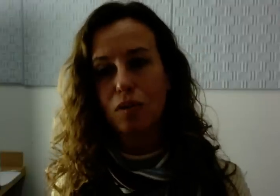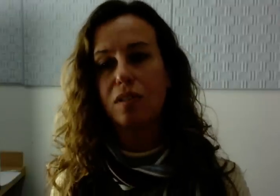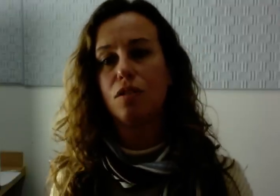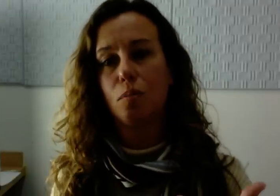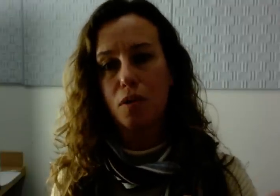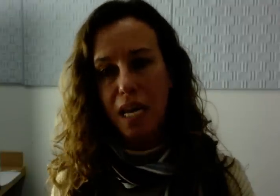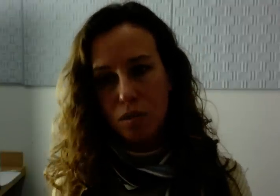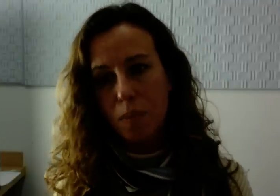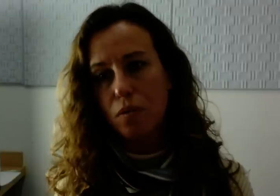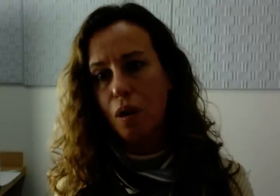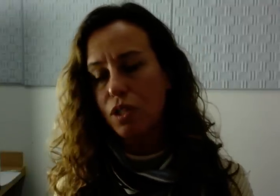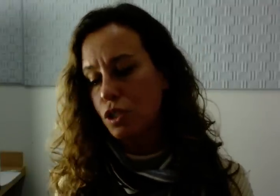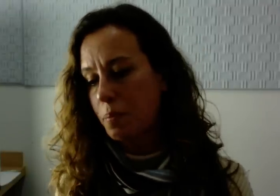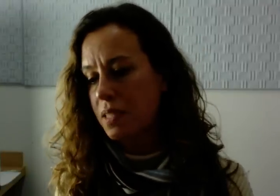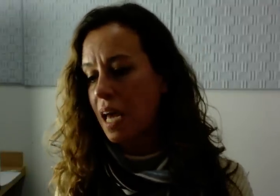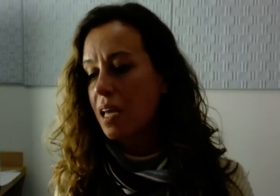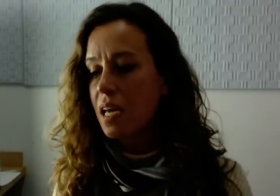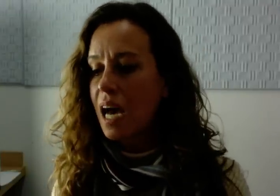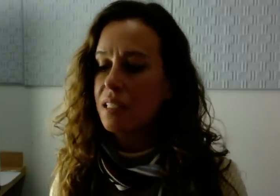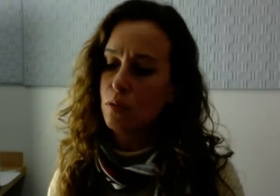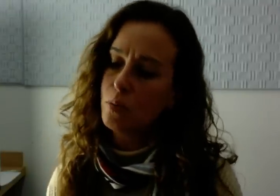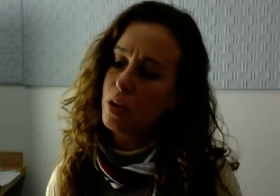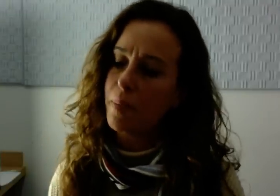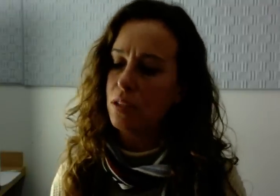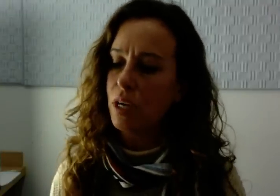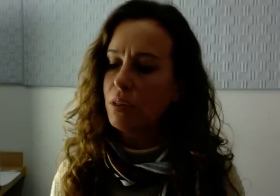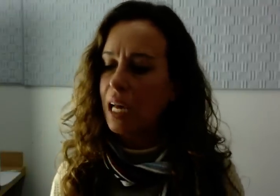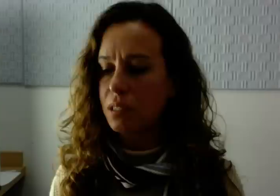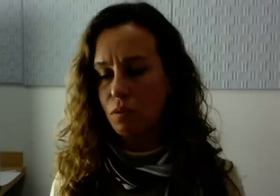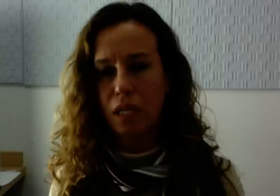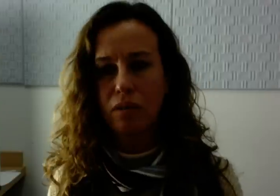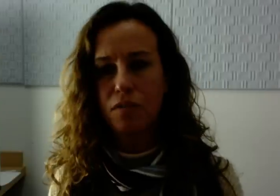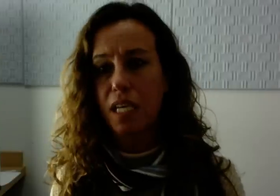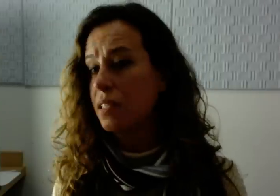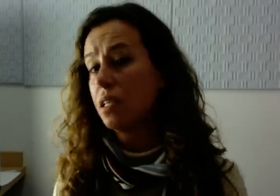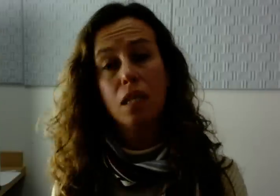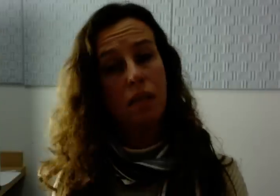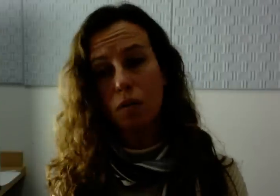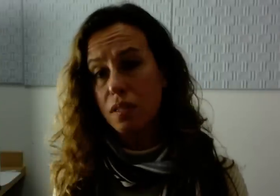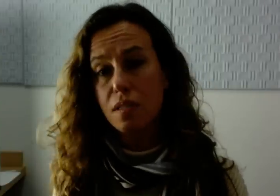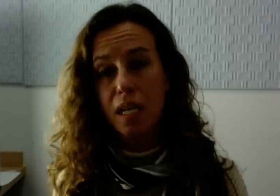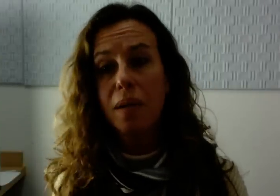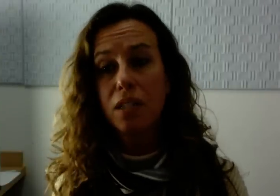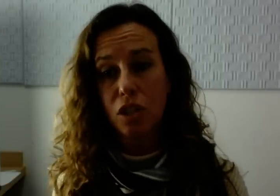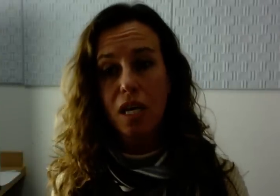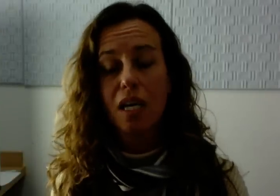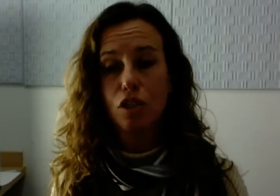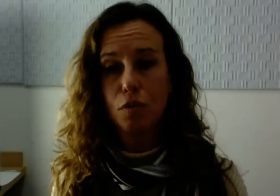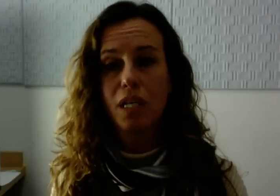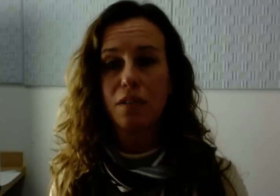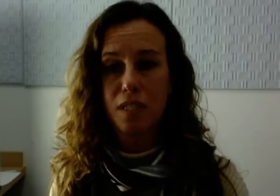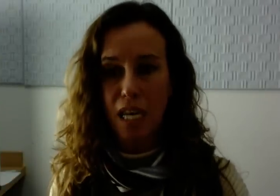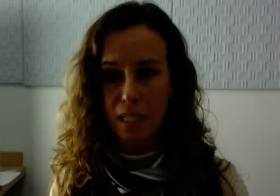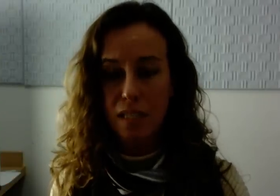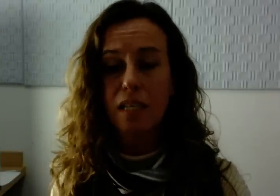laudos existe um processo pelo qual a gente vai passar ah se eu tomo remédio regulado então eu tenho deficiência não necessariamente a gente